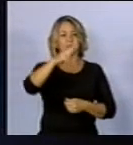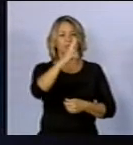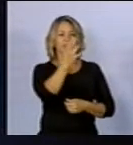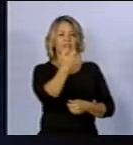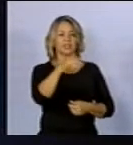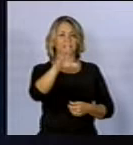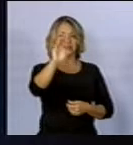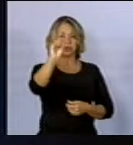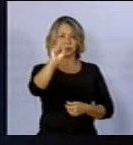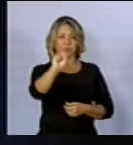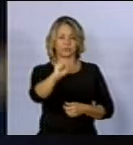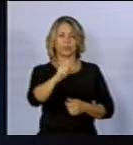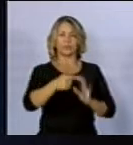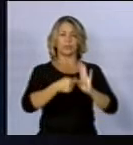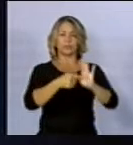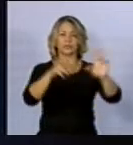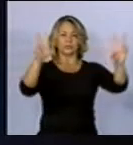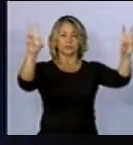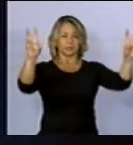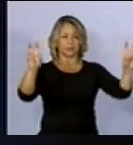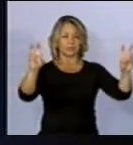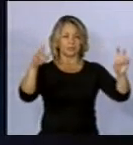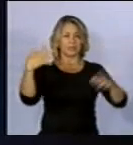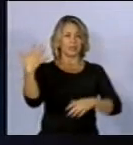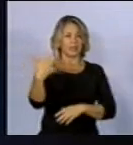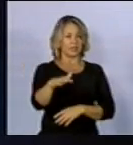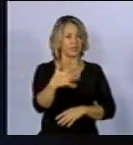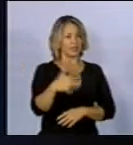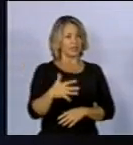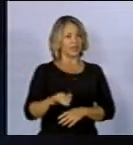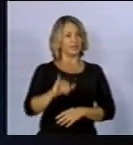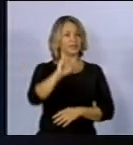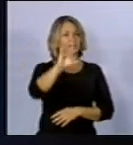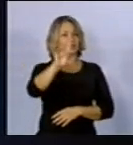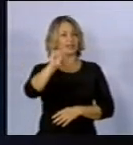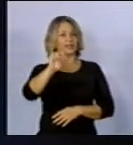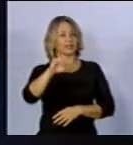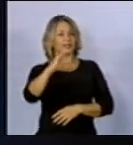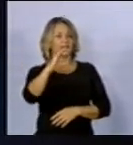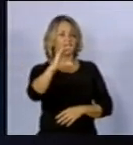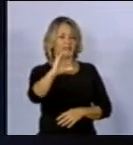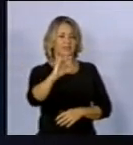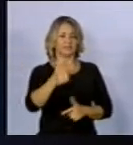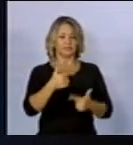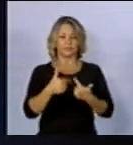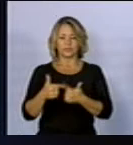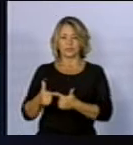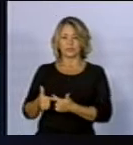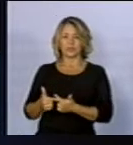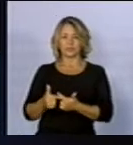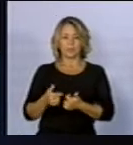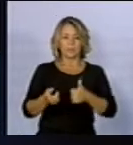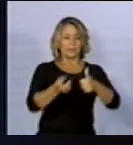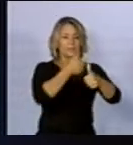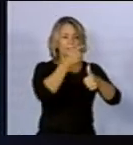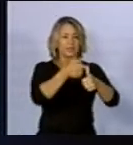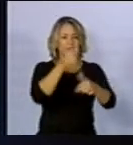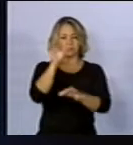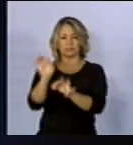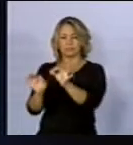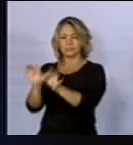outro tema que é muito caro ao idec o idec na sua primeira ação judicial em